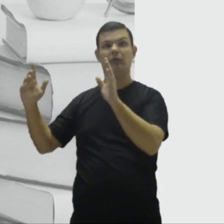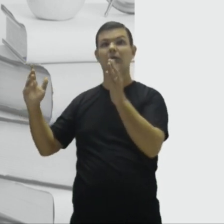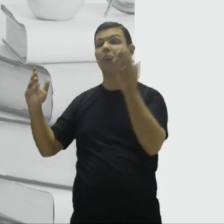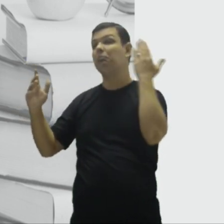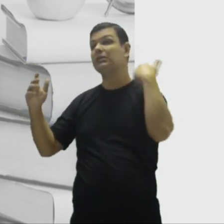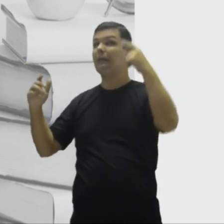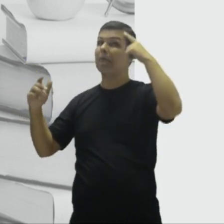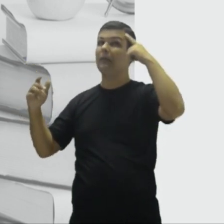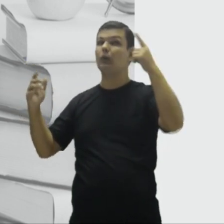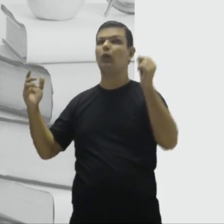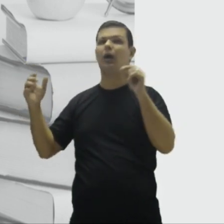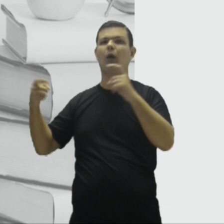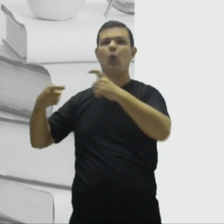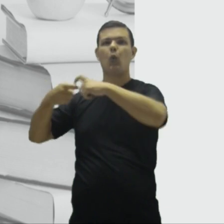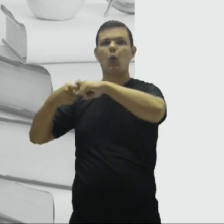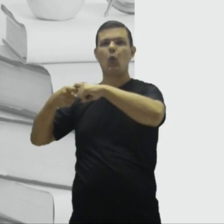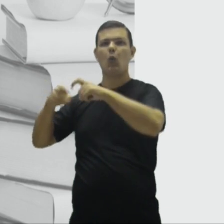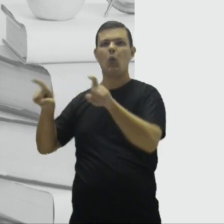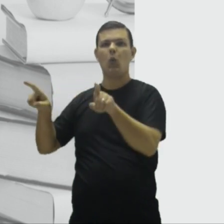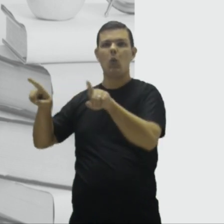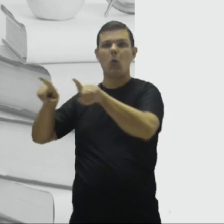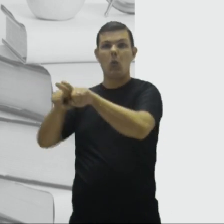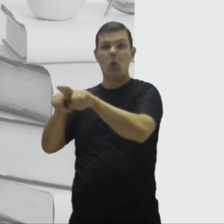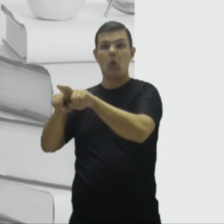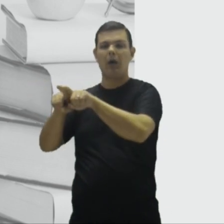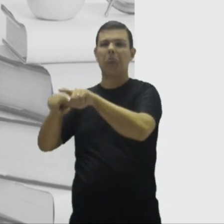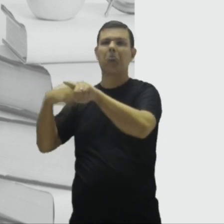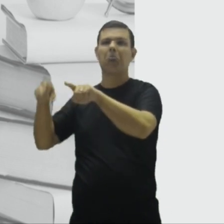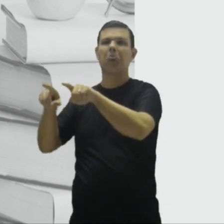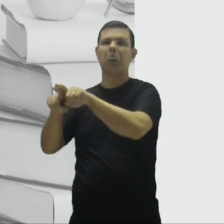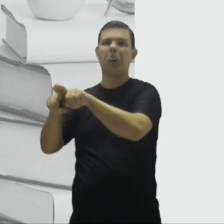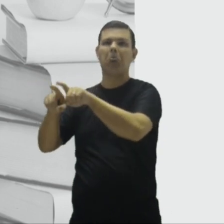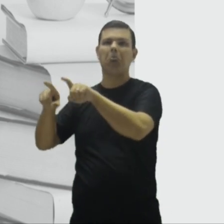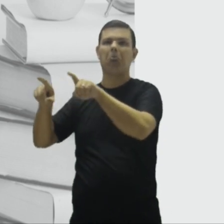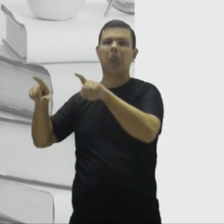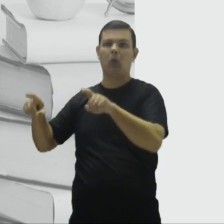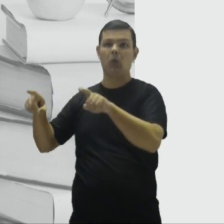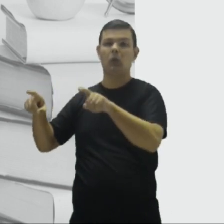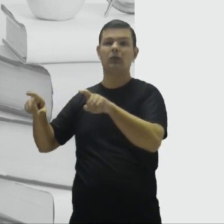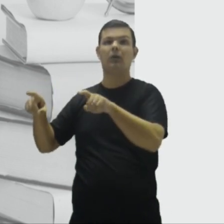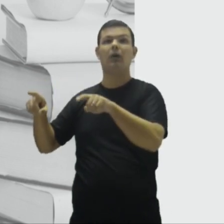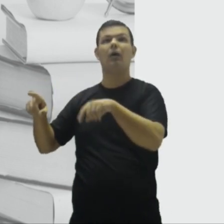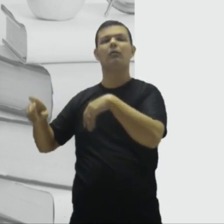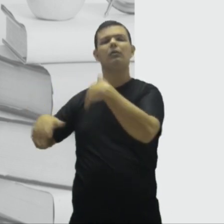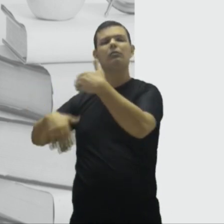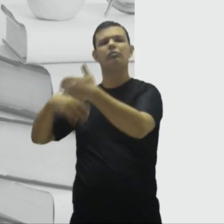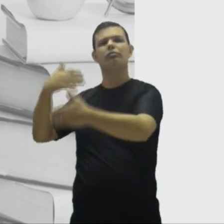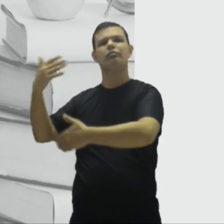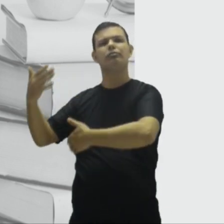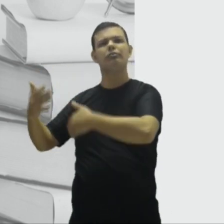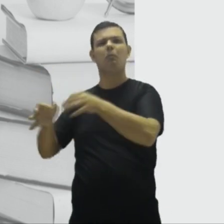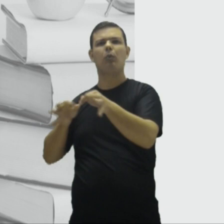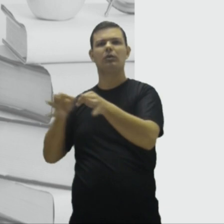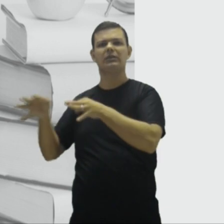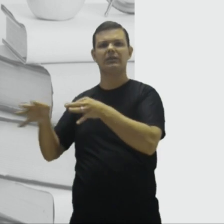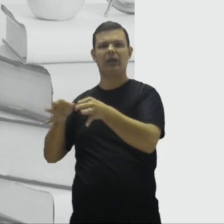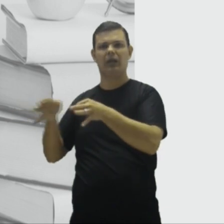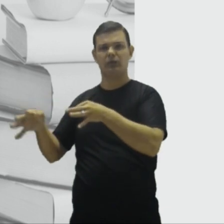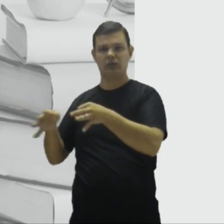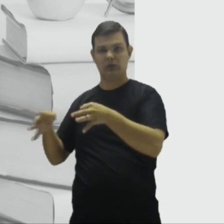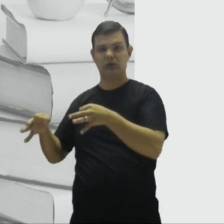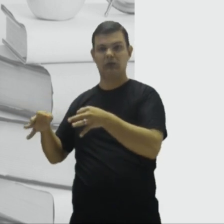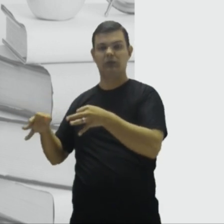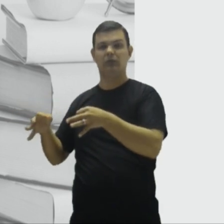época, elas eram unidas e se separaram. E posteriormente a esse processo,